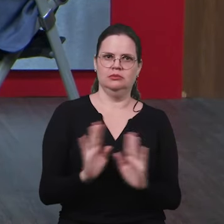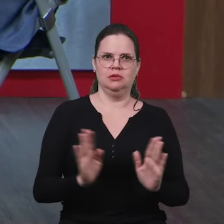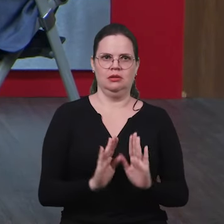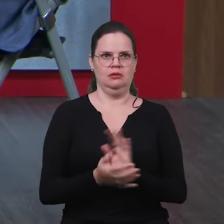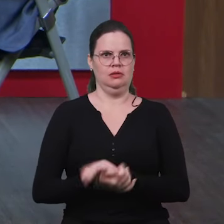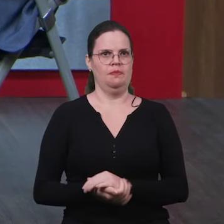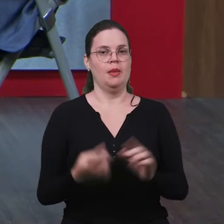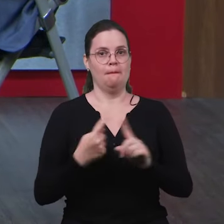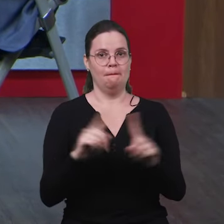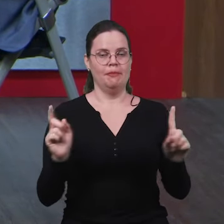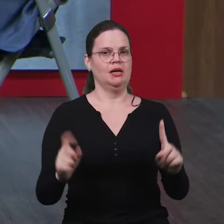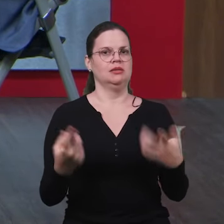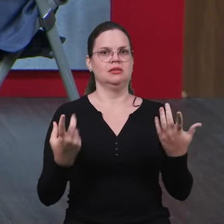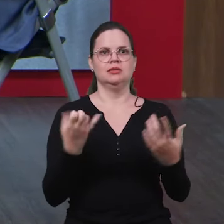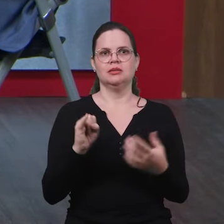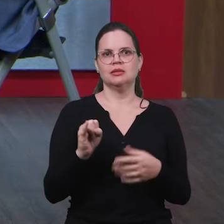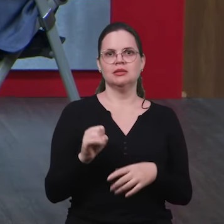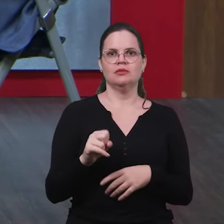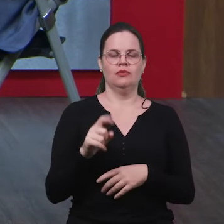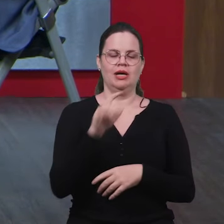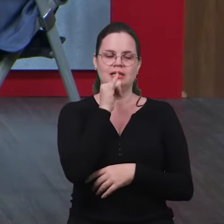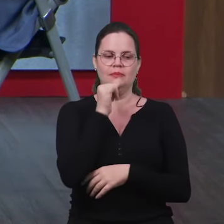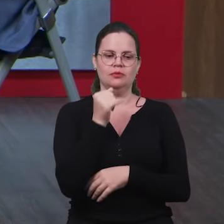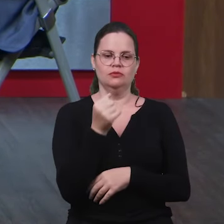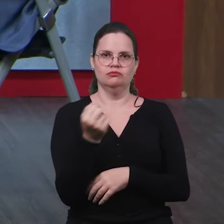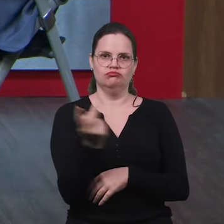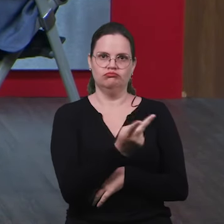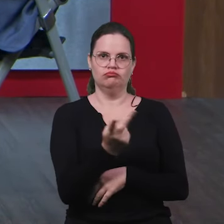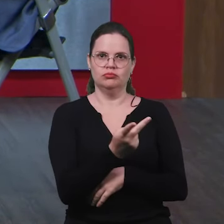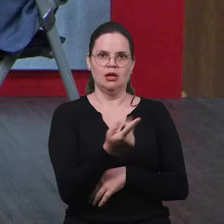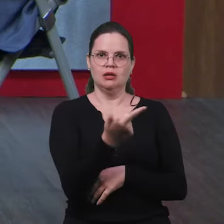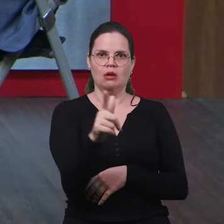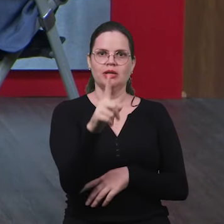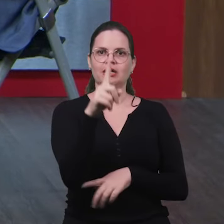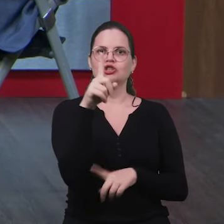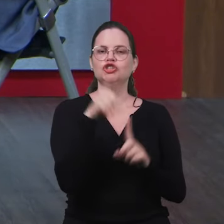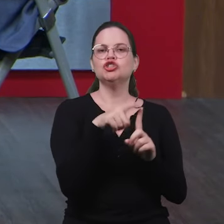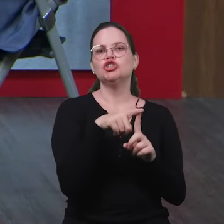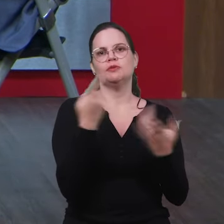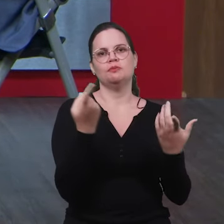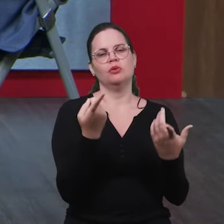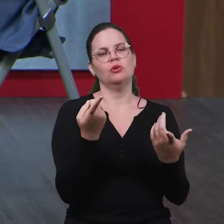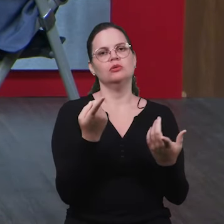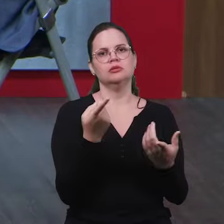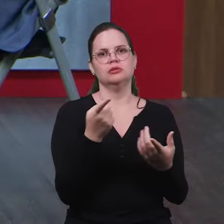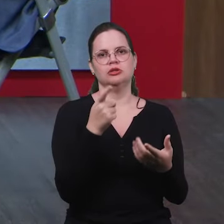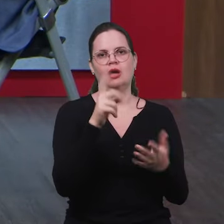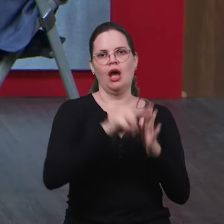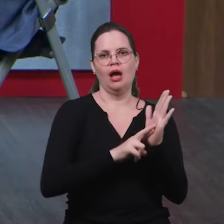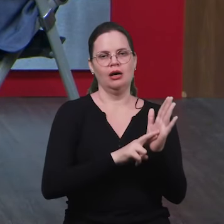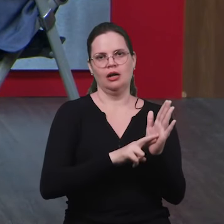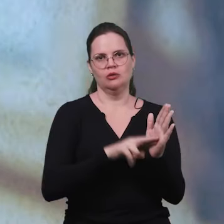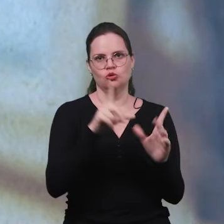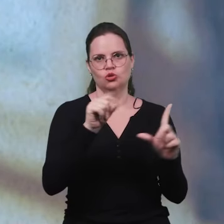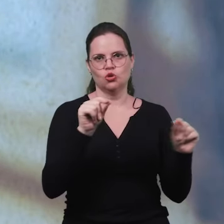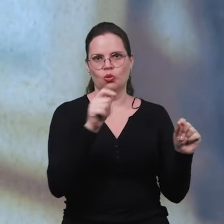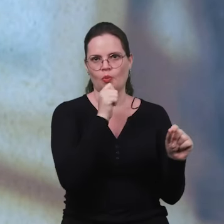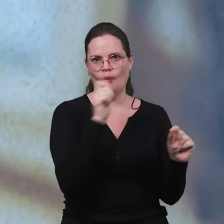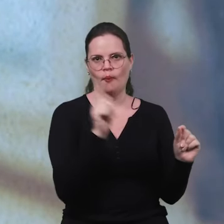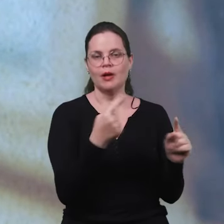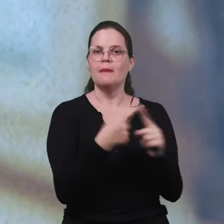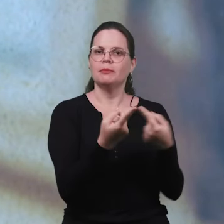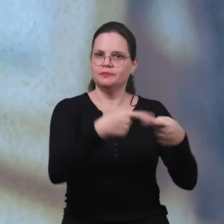no casamento, se o casal não escolhe um regime de bens, porque mesmo na união estável a pessoa pode escolher, eu vou fazer uma escritura pública